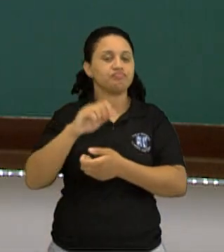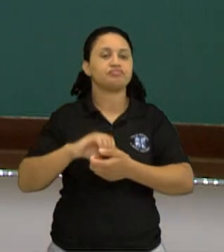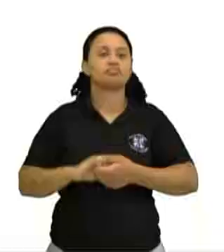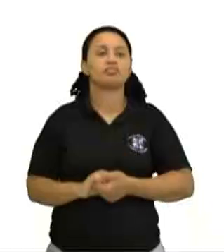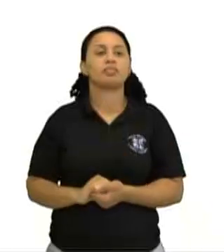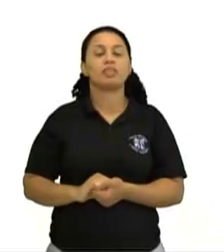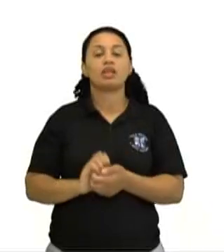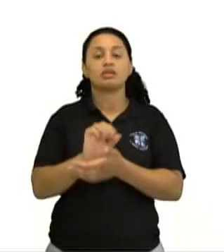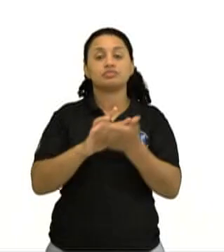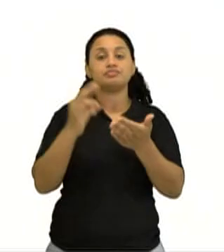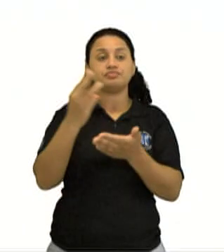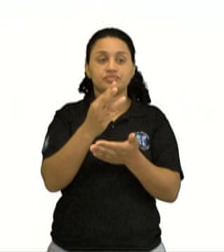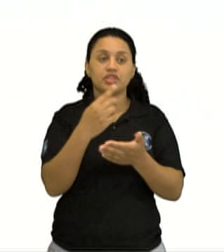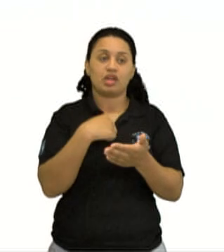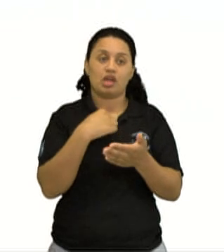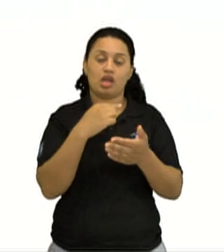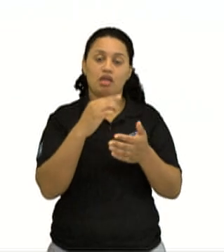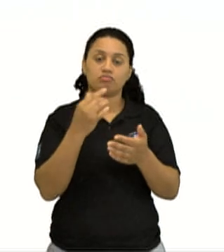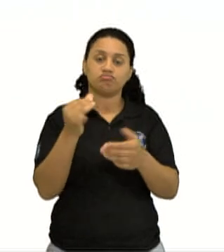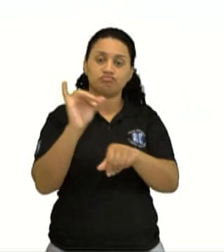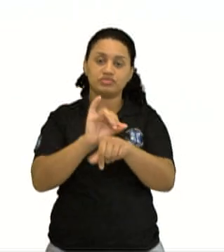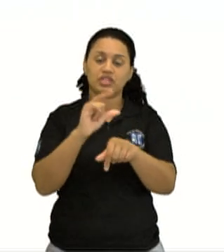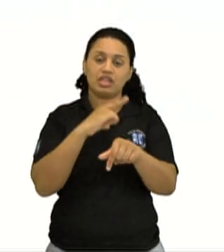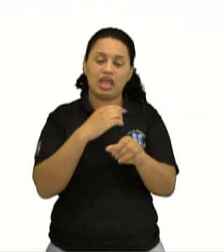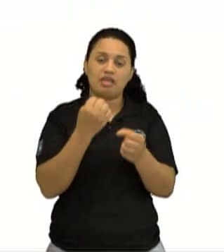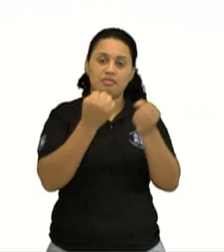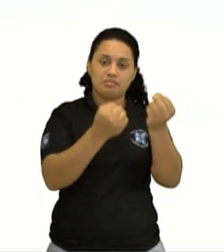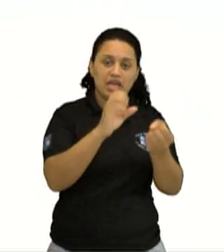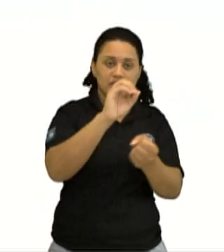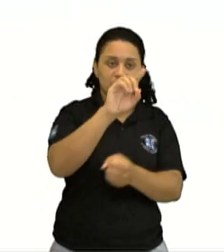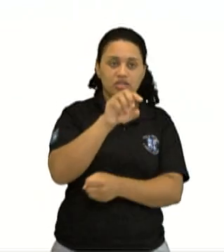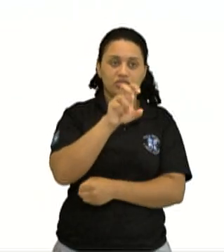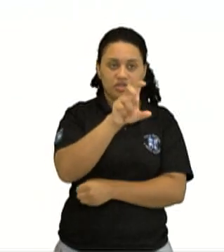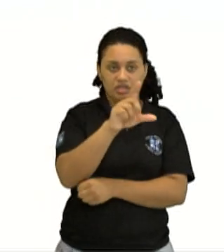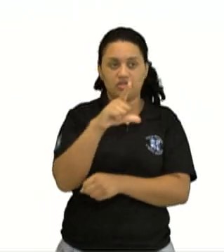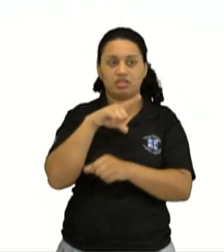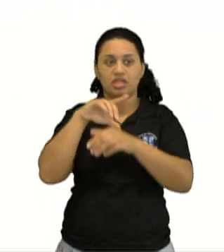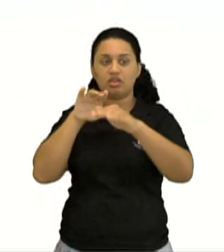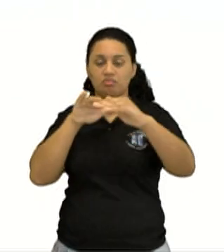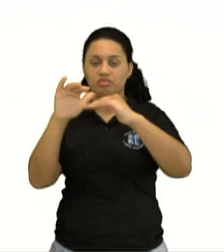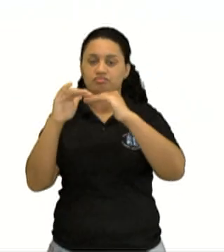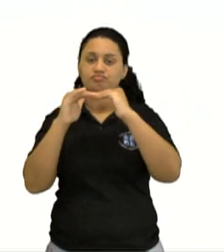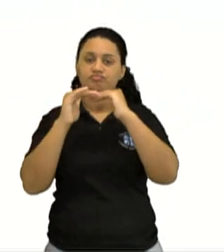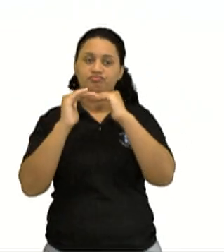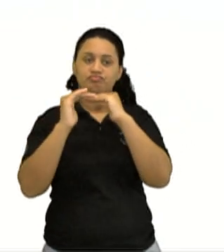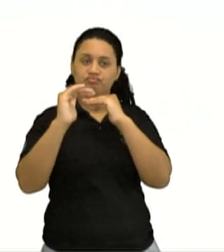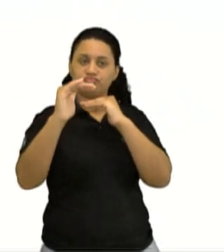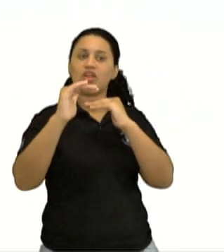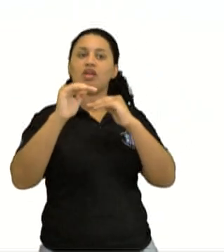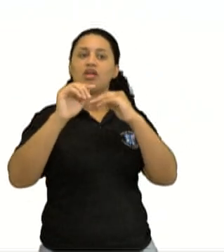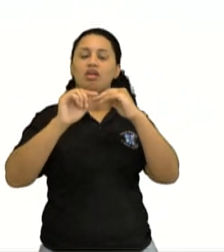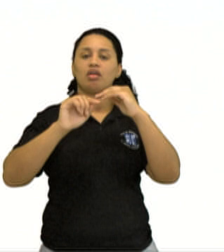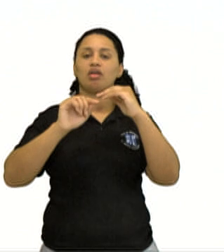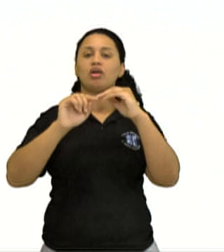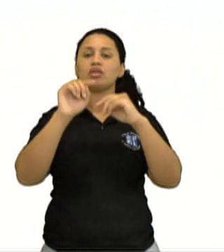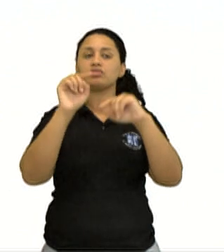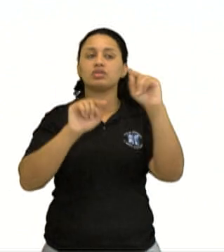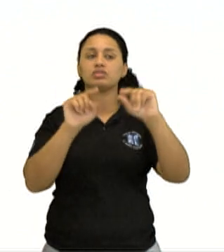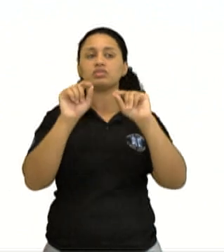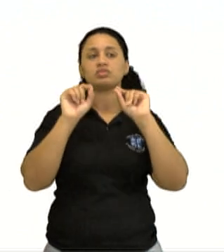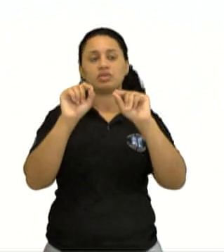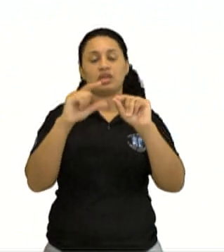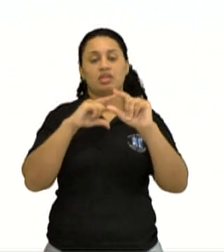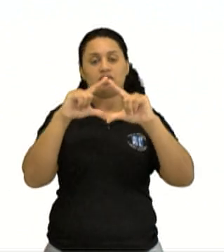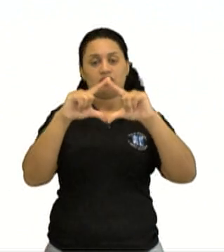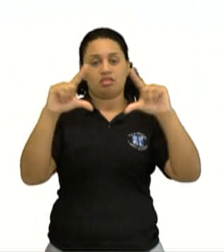3. Um corpo de massa igual a 0,5 kg realiza um movimento retilíneo uniformemente variado, obedecendo a